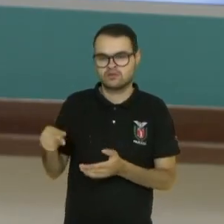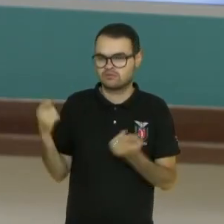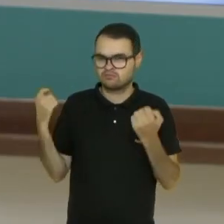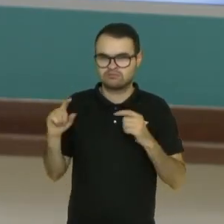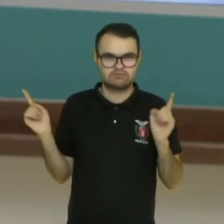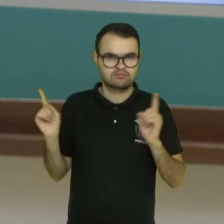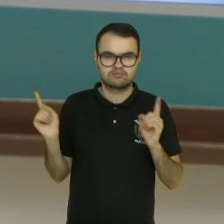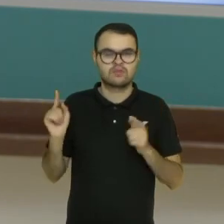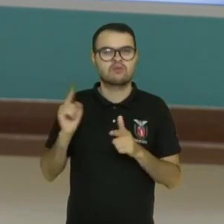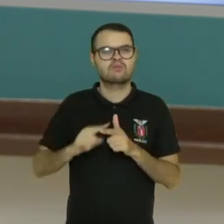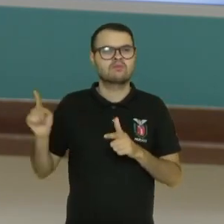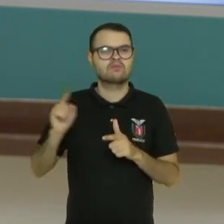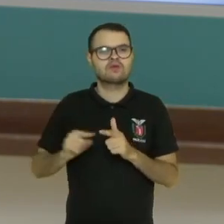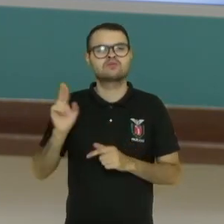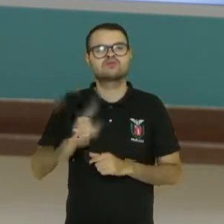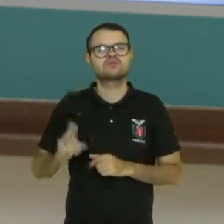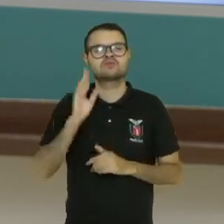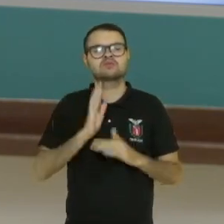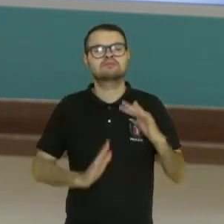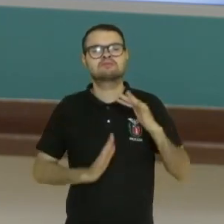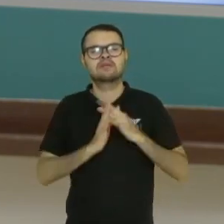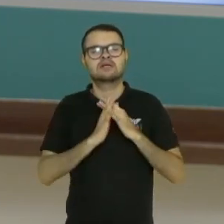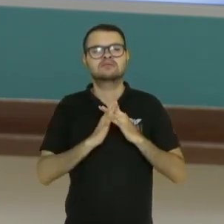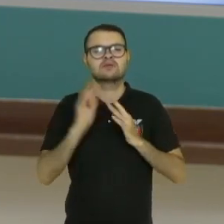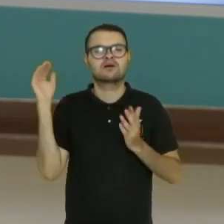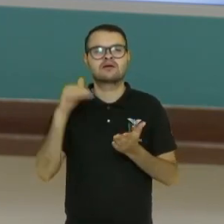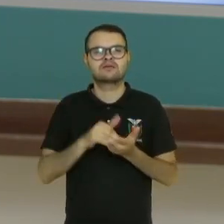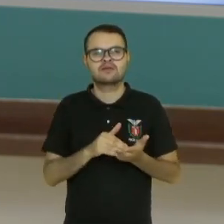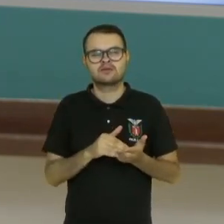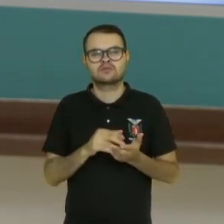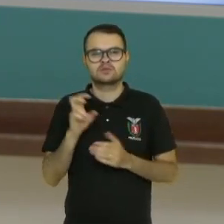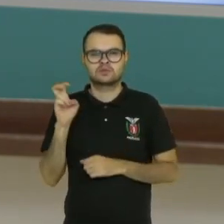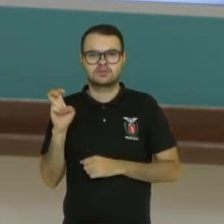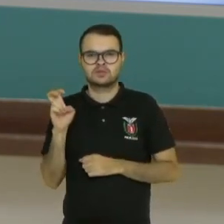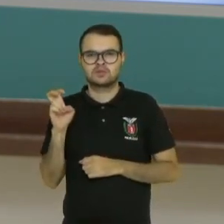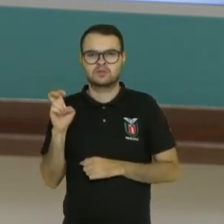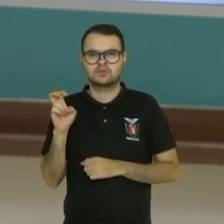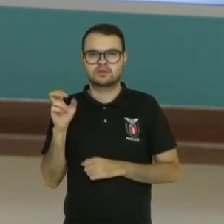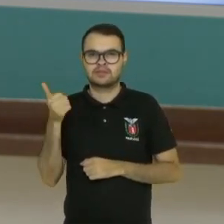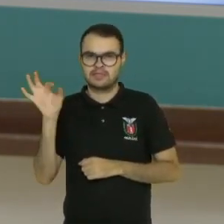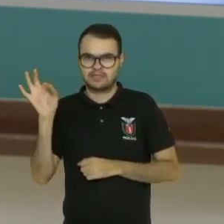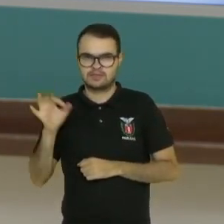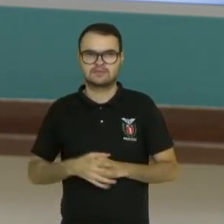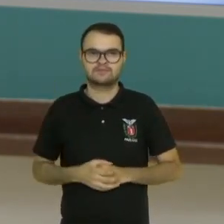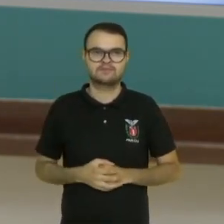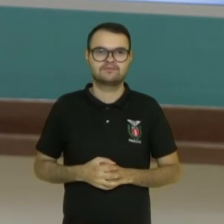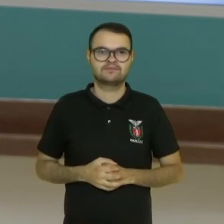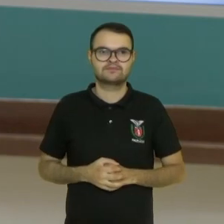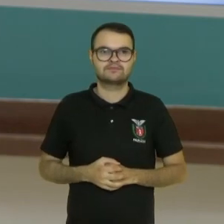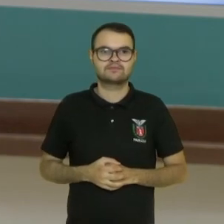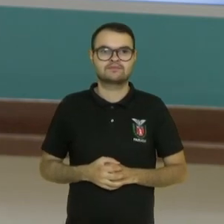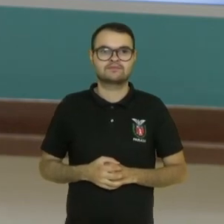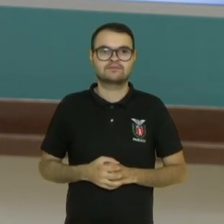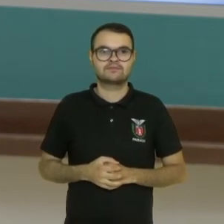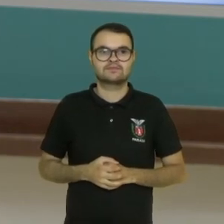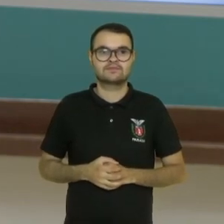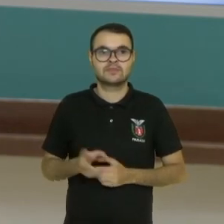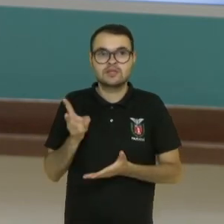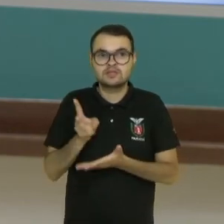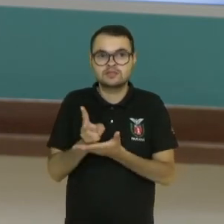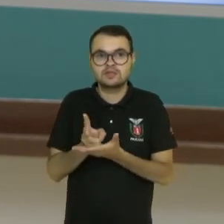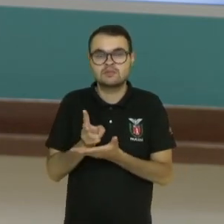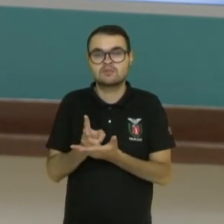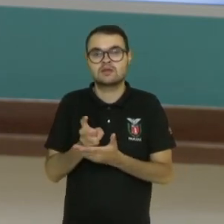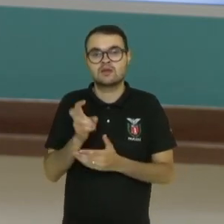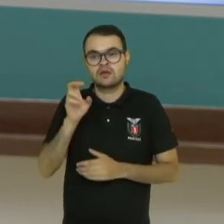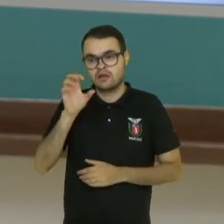problema. A gente costuma utilizar no máximo ali até o 5D, 10. E aí você vai colocar sempre S, P,